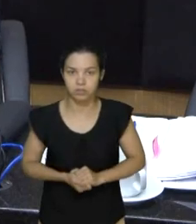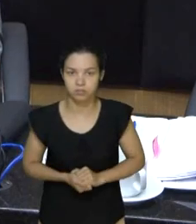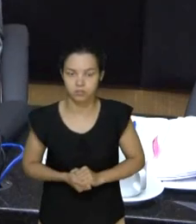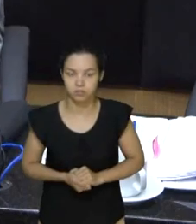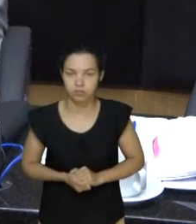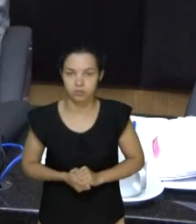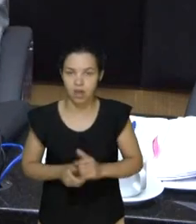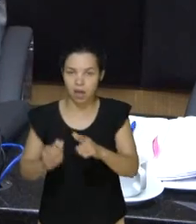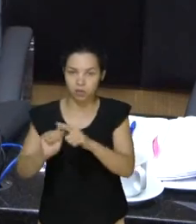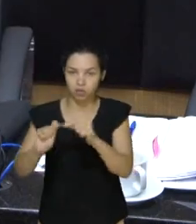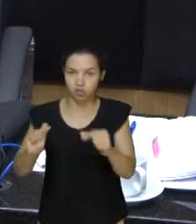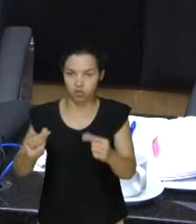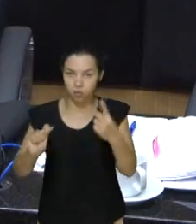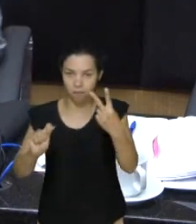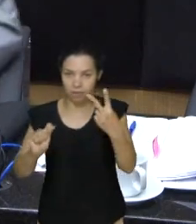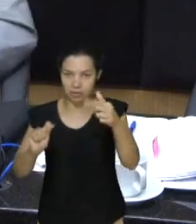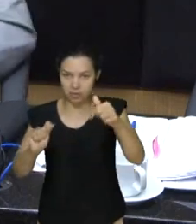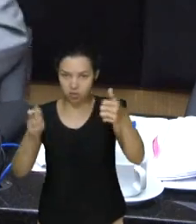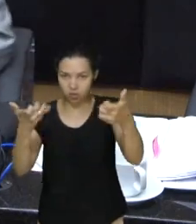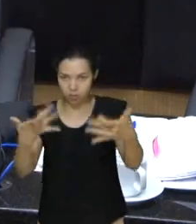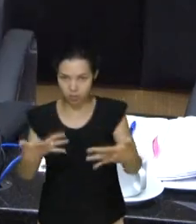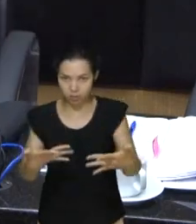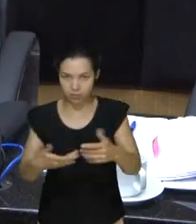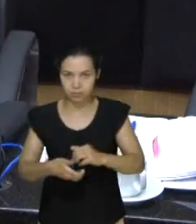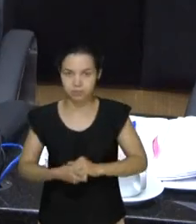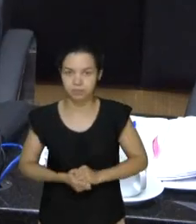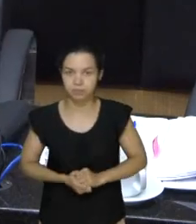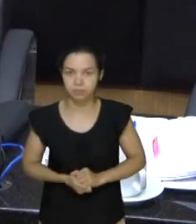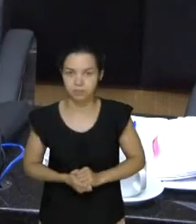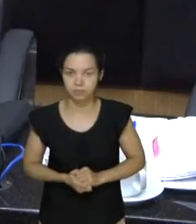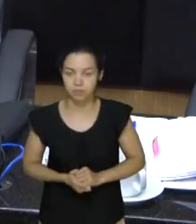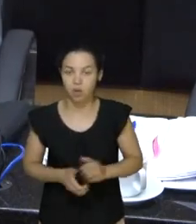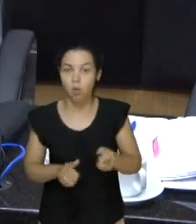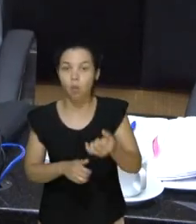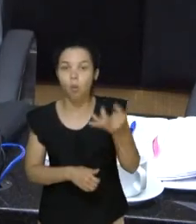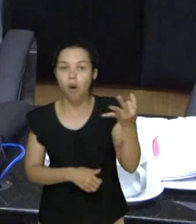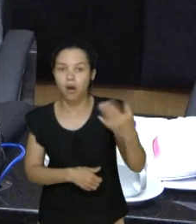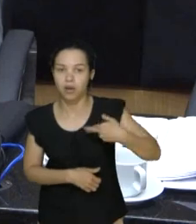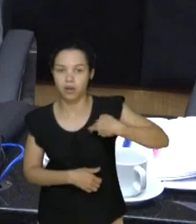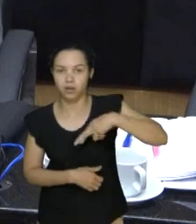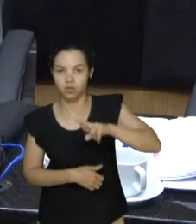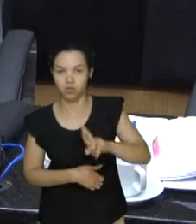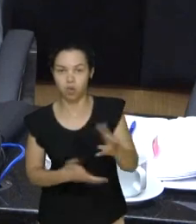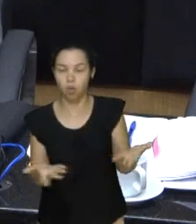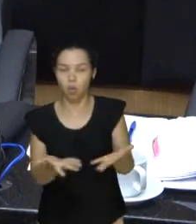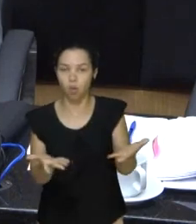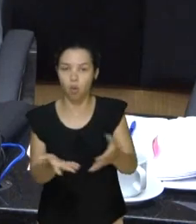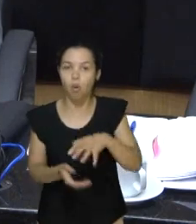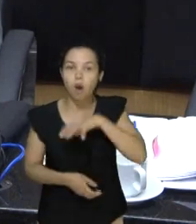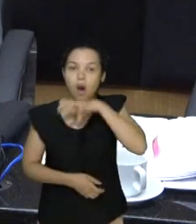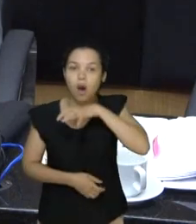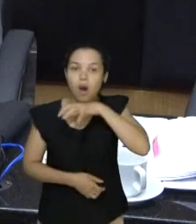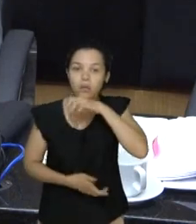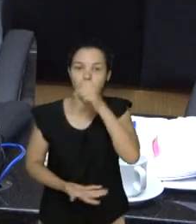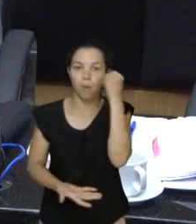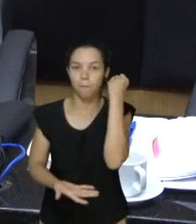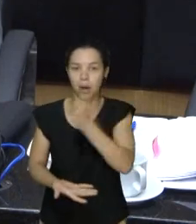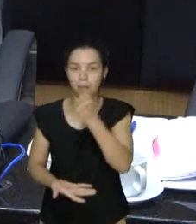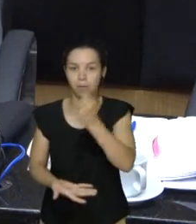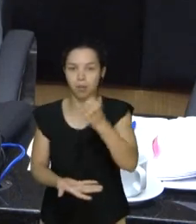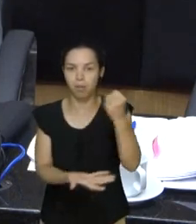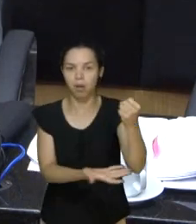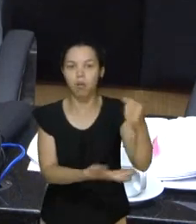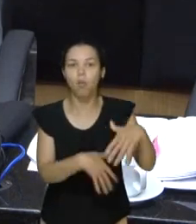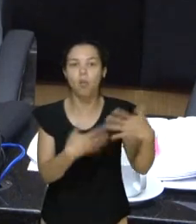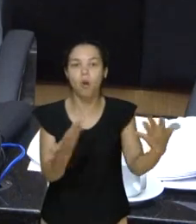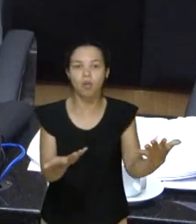Que o artigo 27 fala isso. Quais são as religiões hoje que sacrificam animais? Várias. Mas